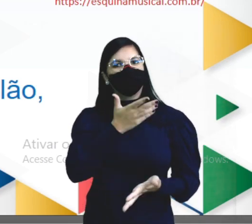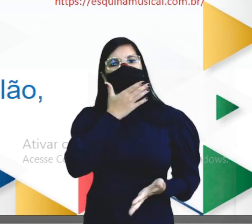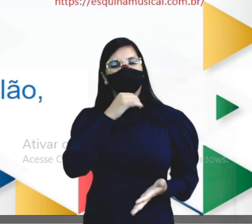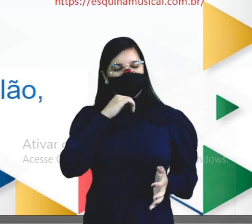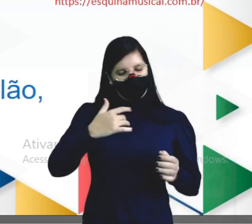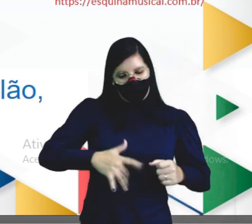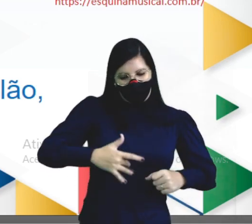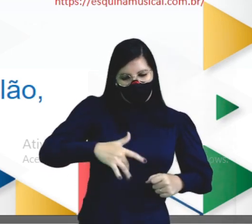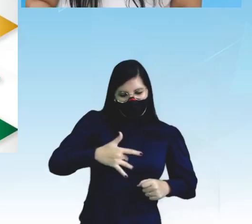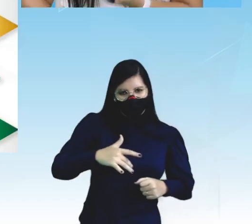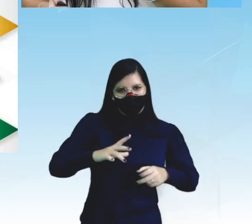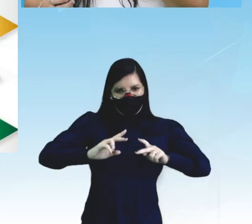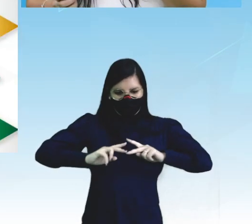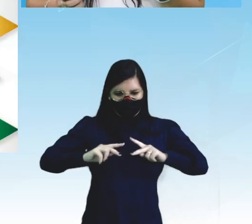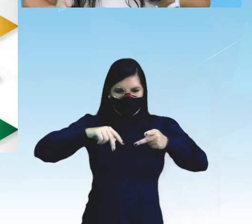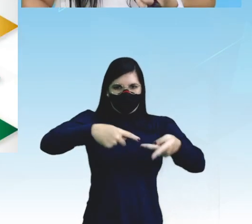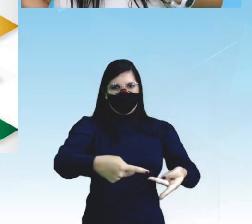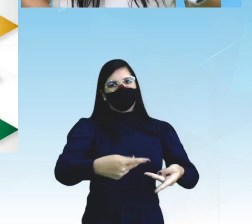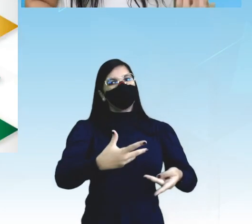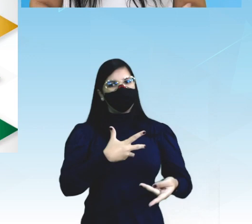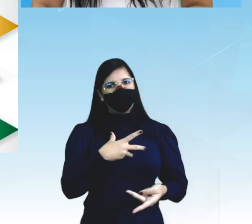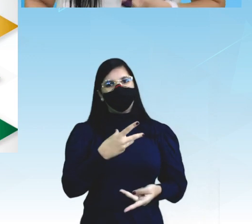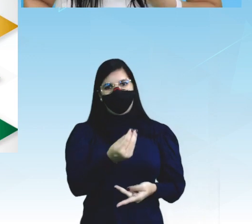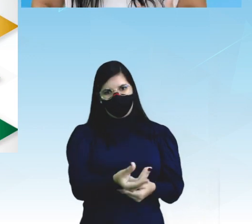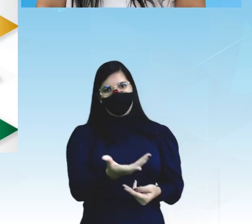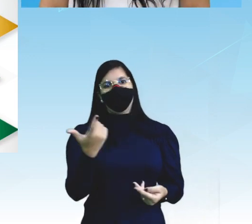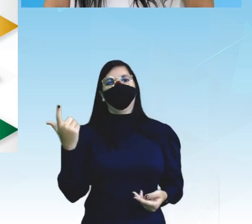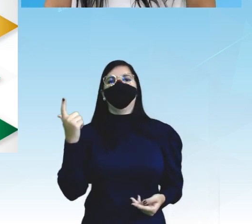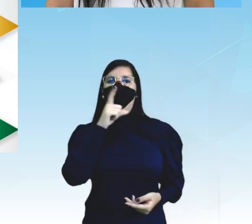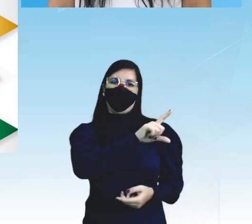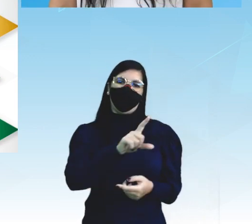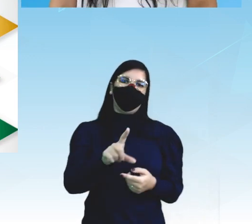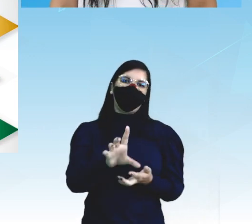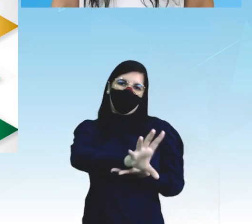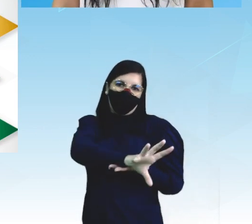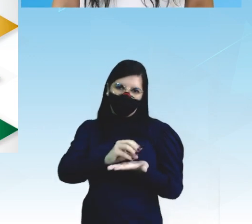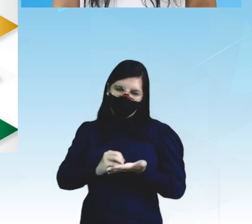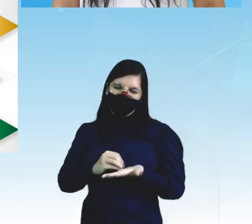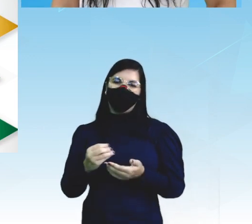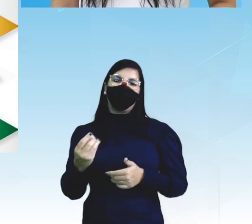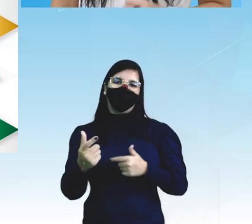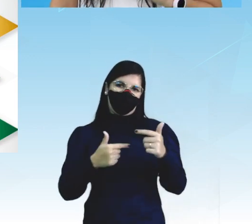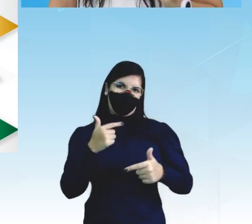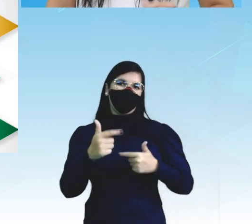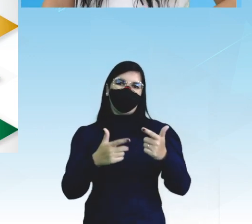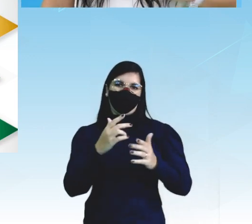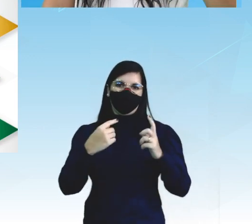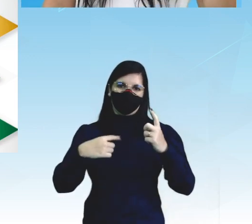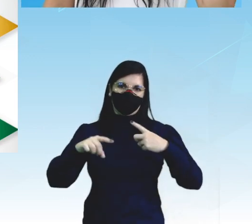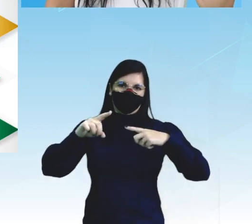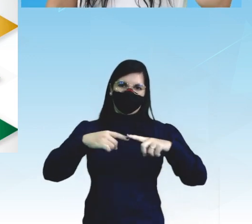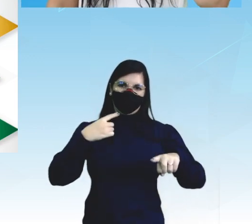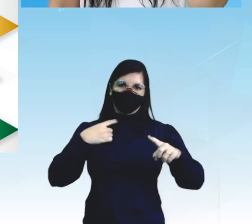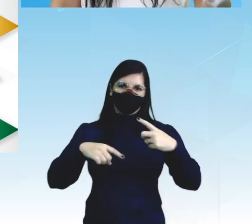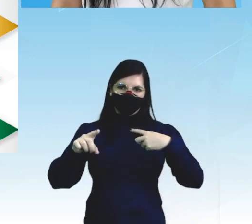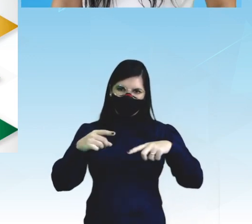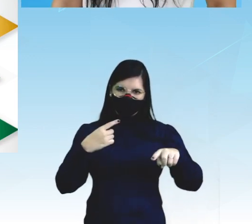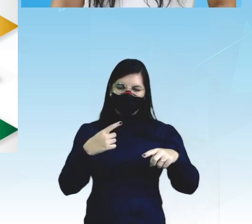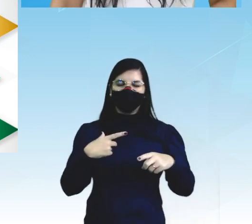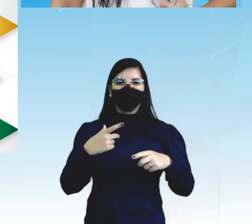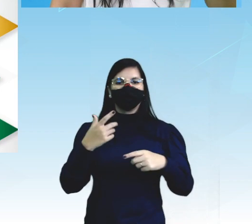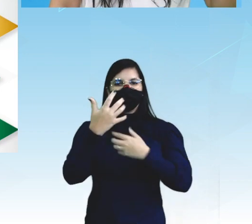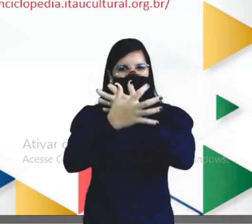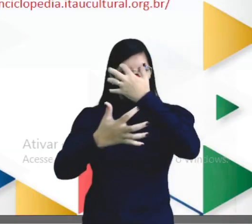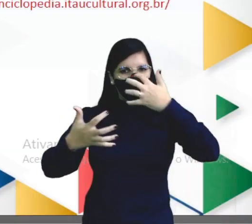pai músico, então já foi um pontapé para ele, né, também entrar nessa música. Ele cantou a vida de